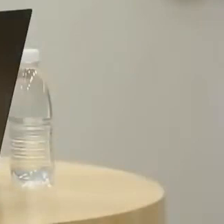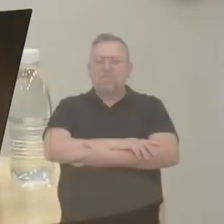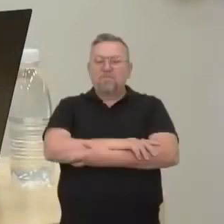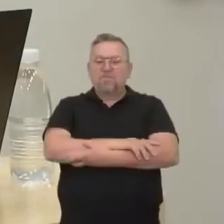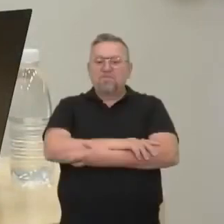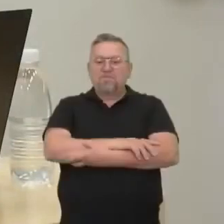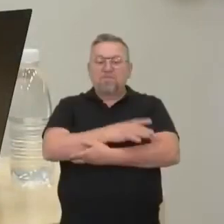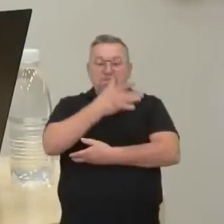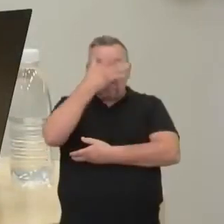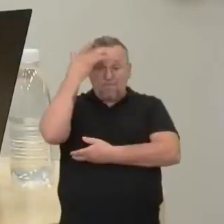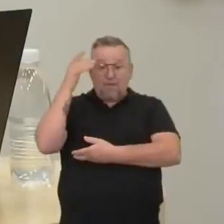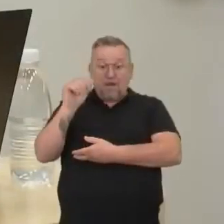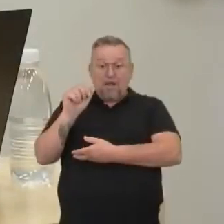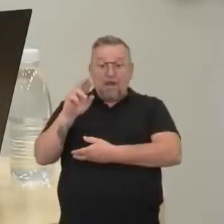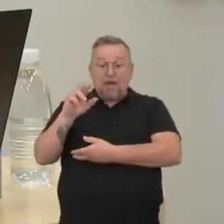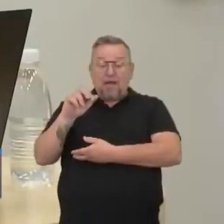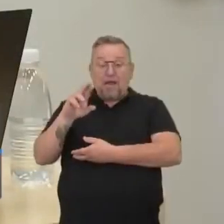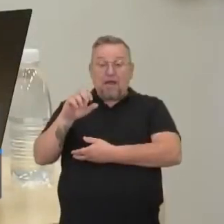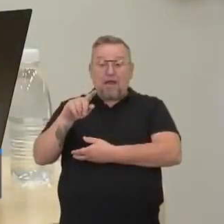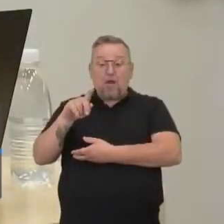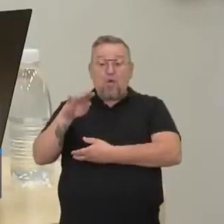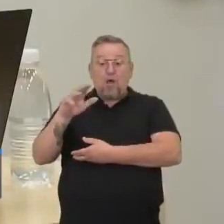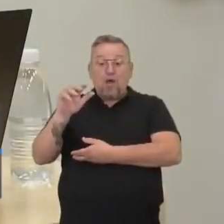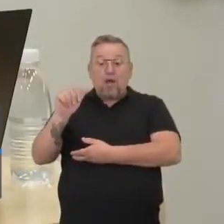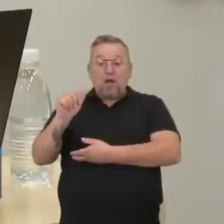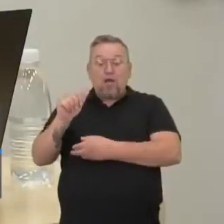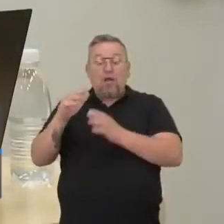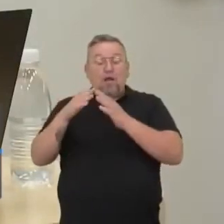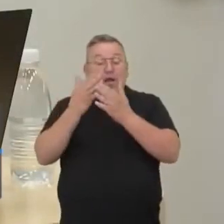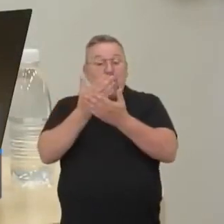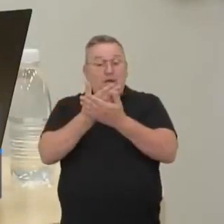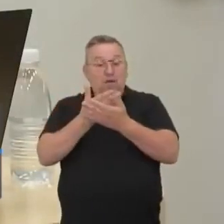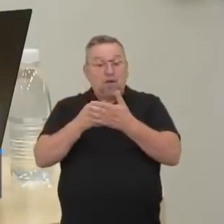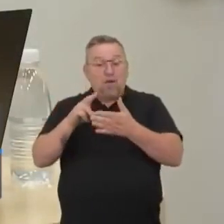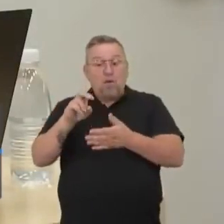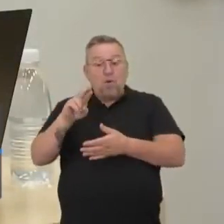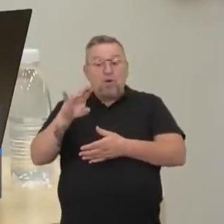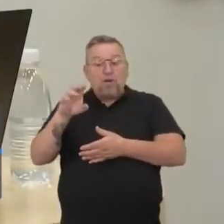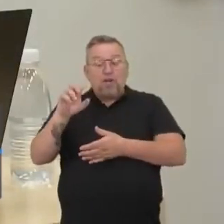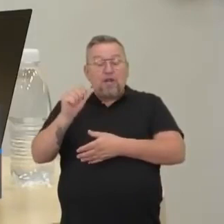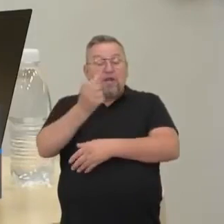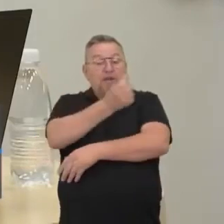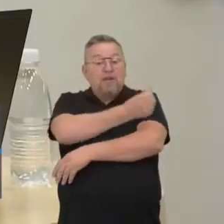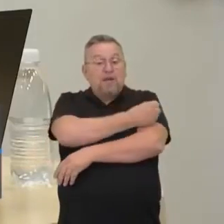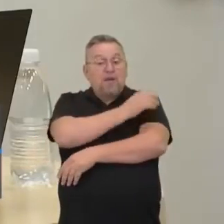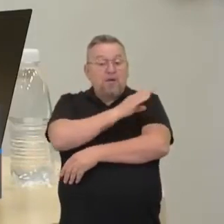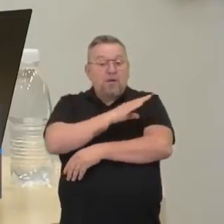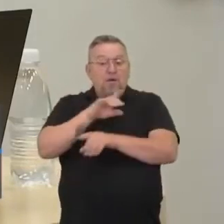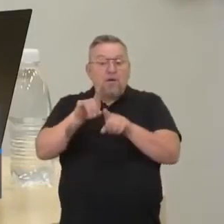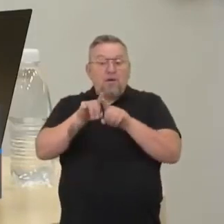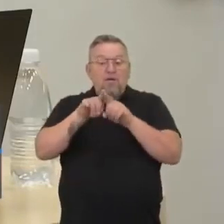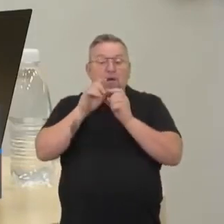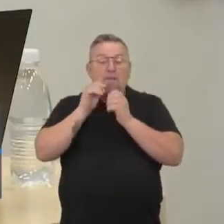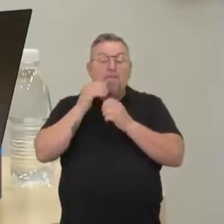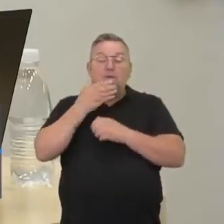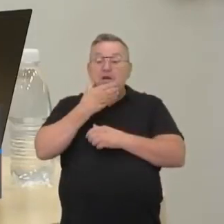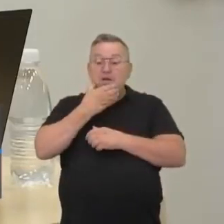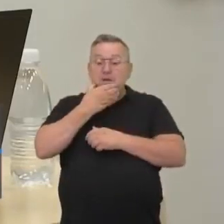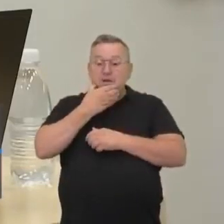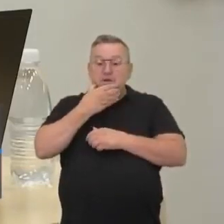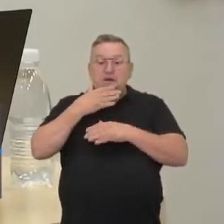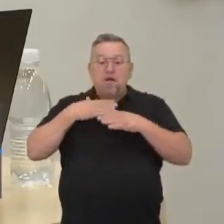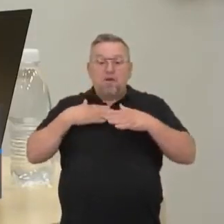Olha, pessoal aqui de Araraquara participando, sexto B da escola Urias, eu acho que é isso. Sim, a mandíbula e o corpo. Oba! Né? O